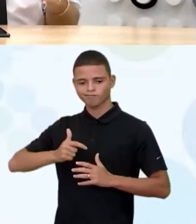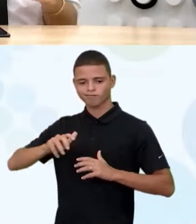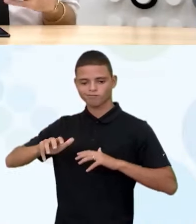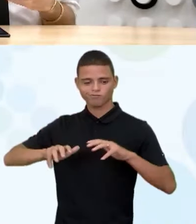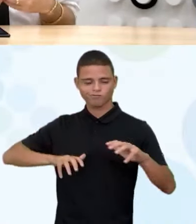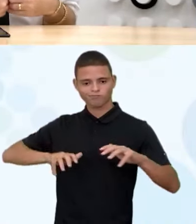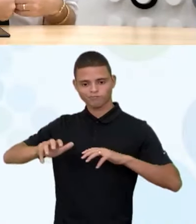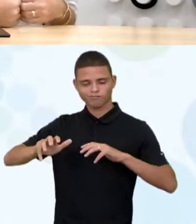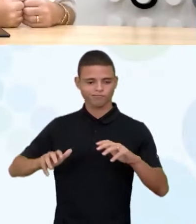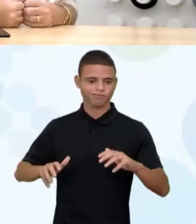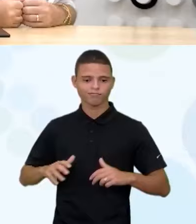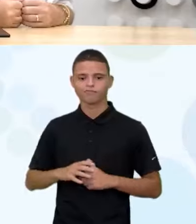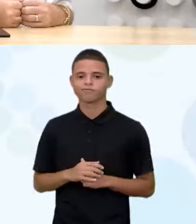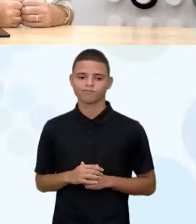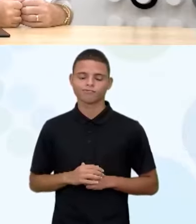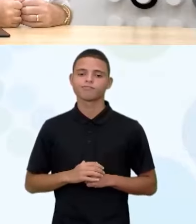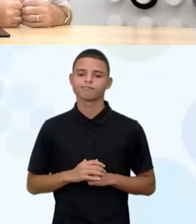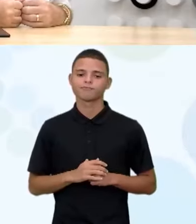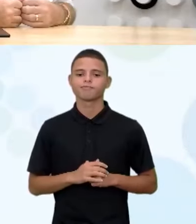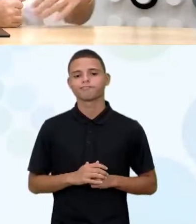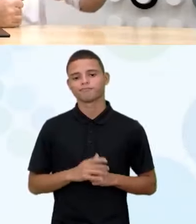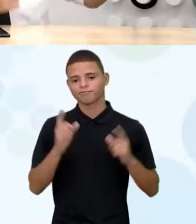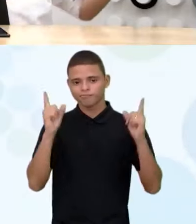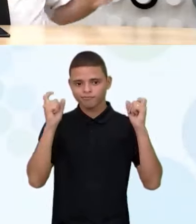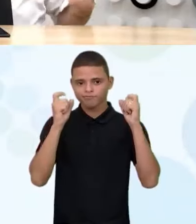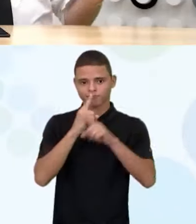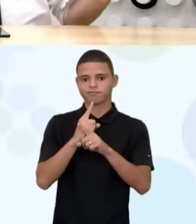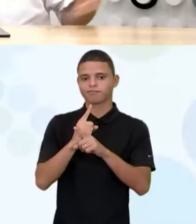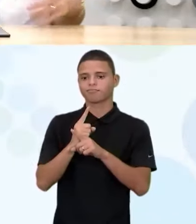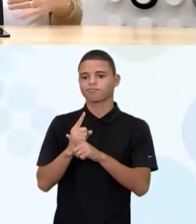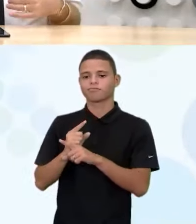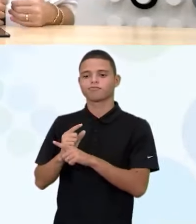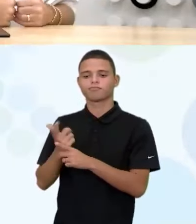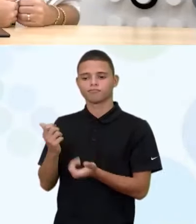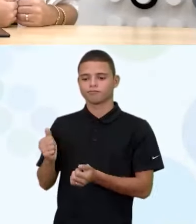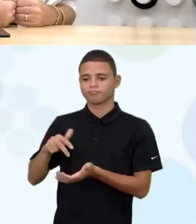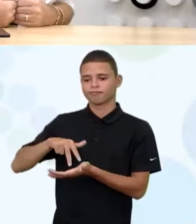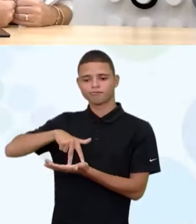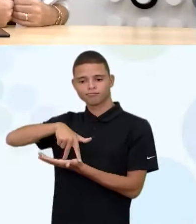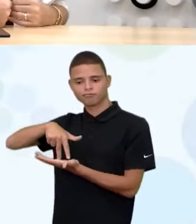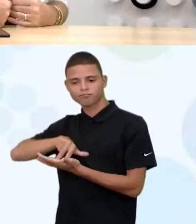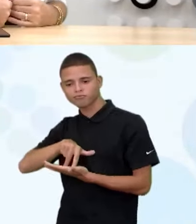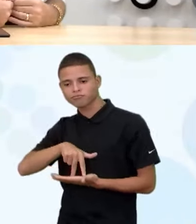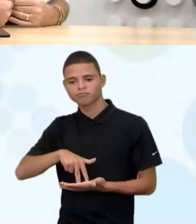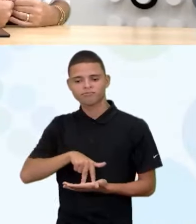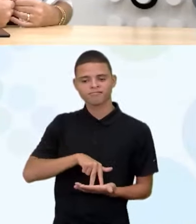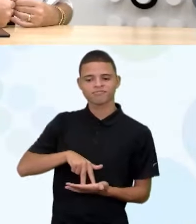Essa questão mais introspectiva com relação ao movimento. Ficar, tipo, rock. Exato.